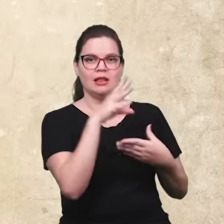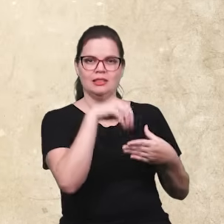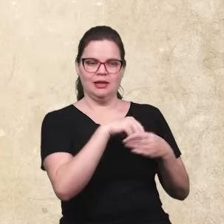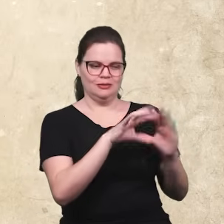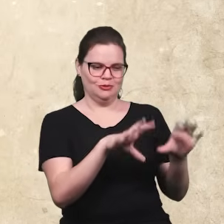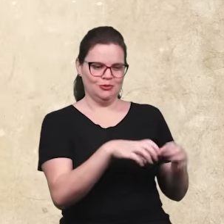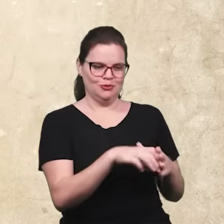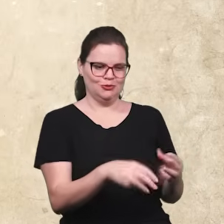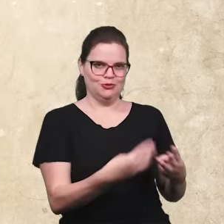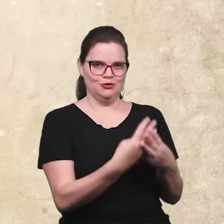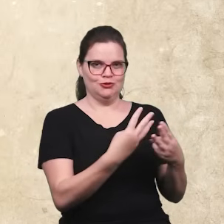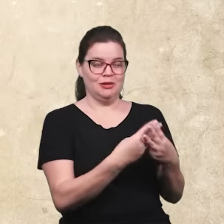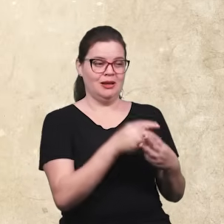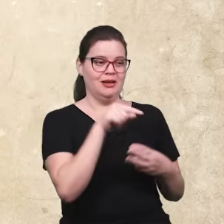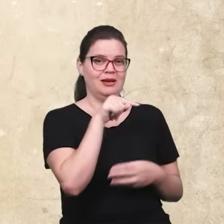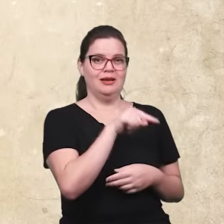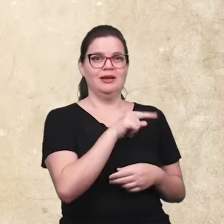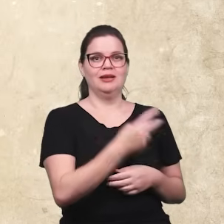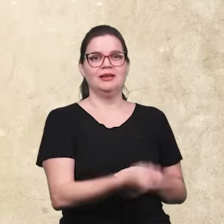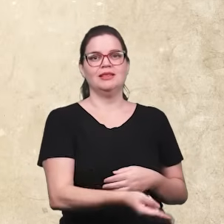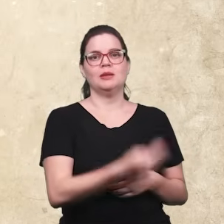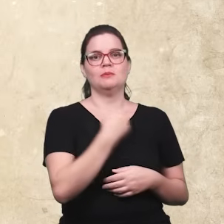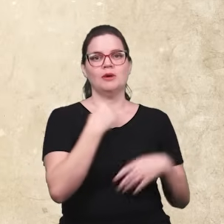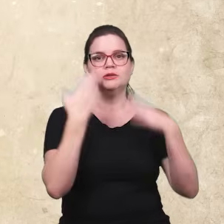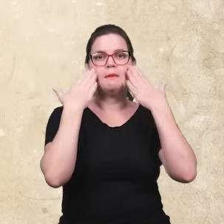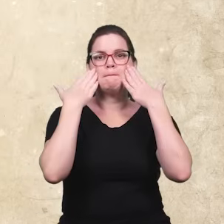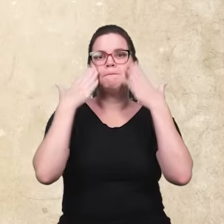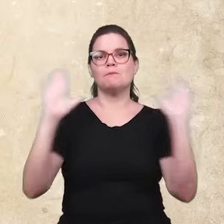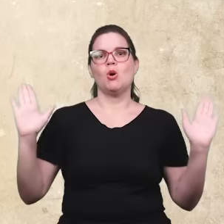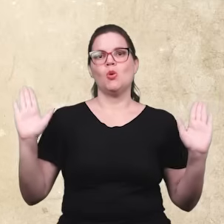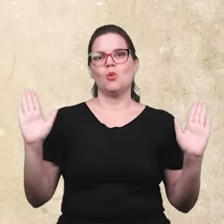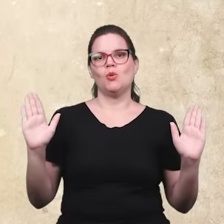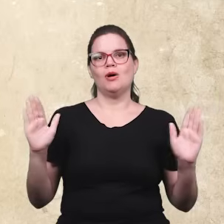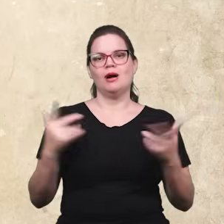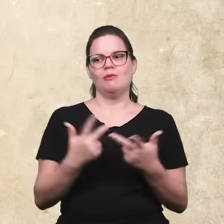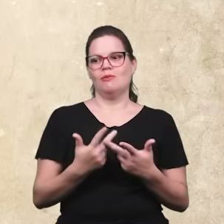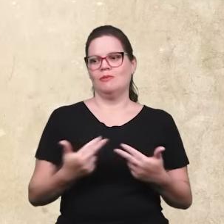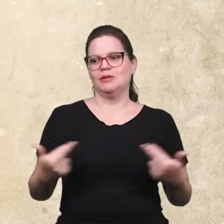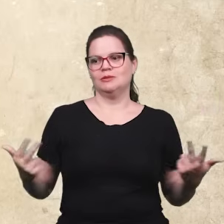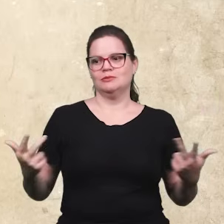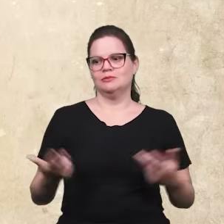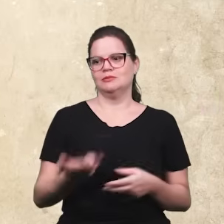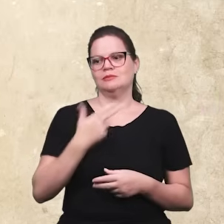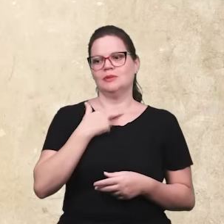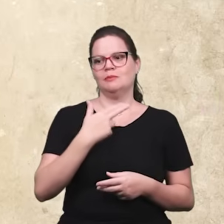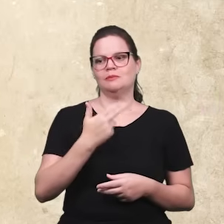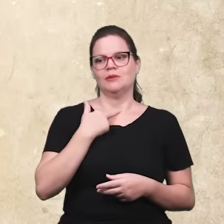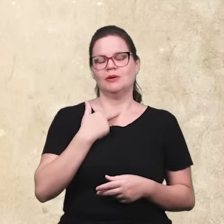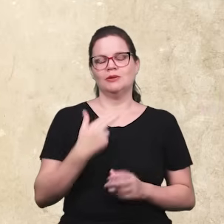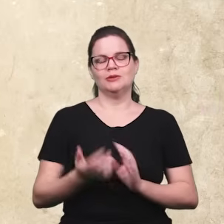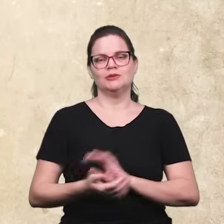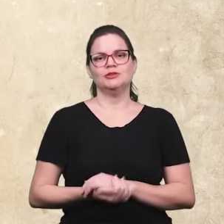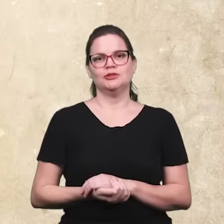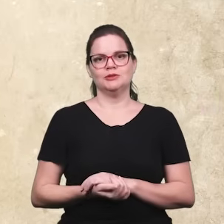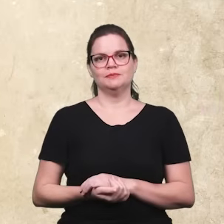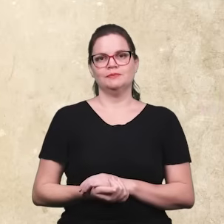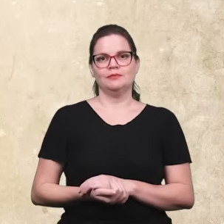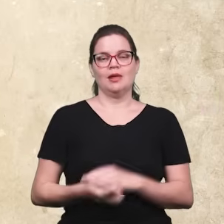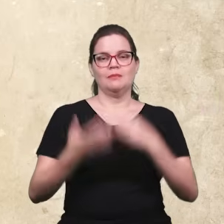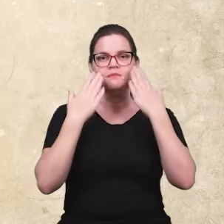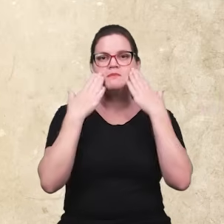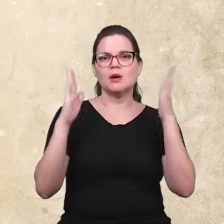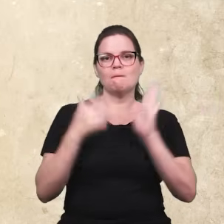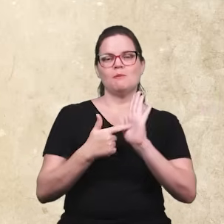o fato de que ele não poderia se expor a certas intimidades com Jesus. Jesus